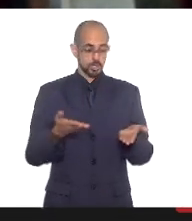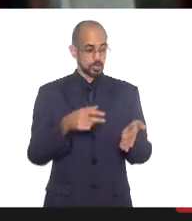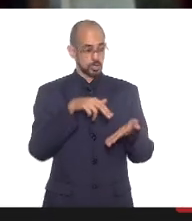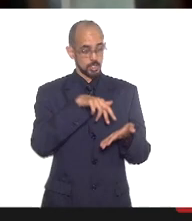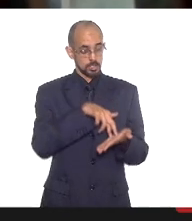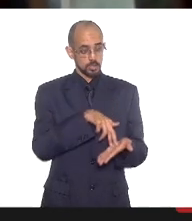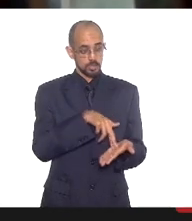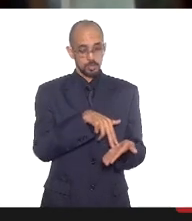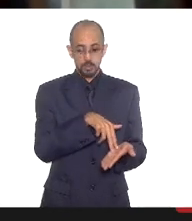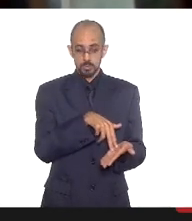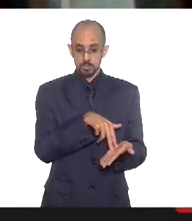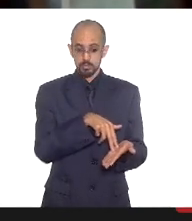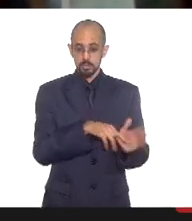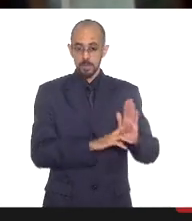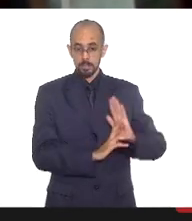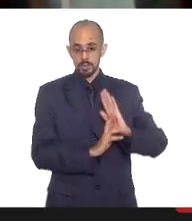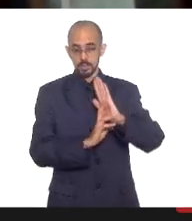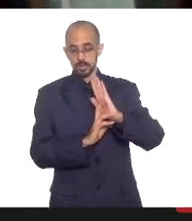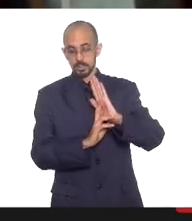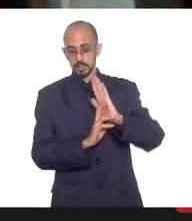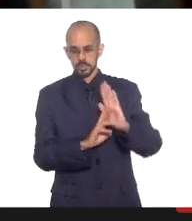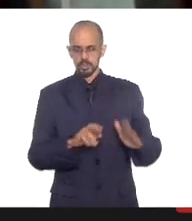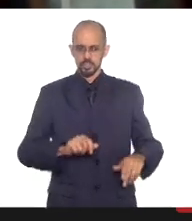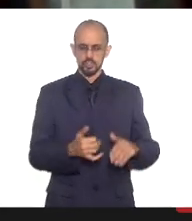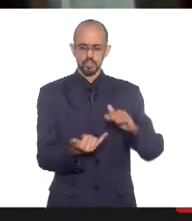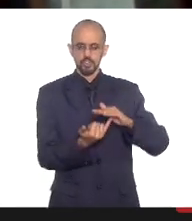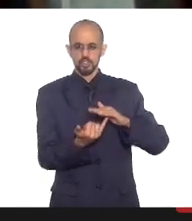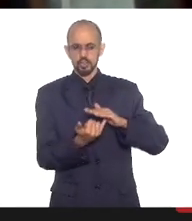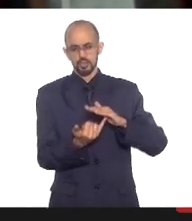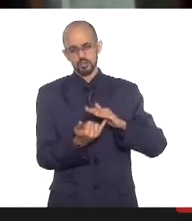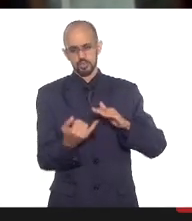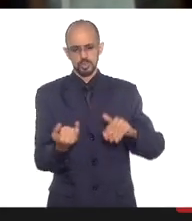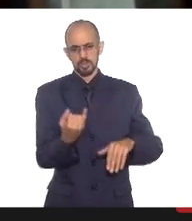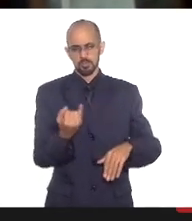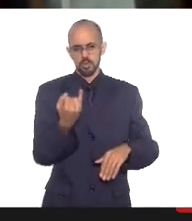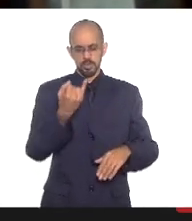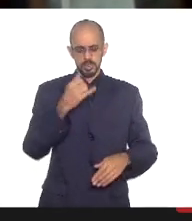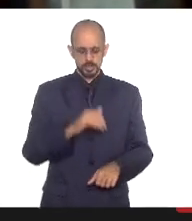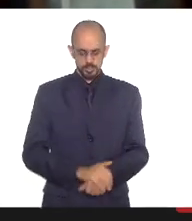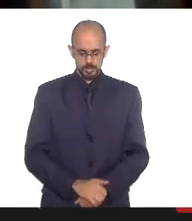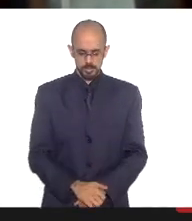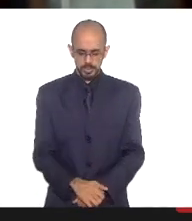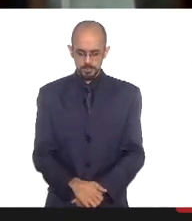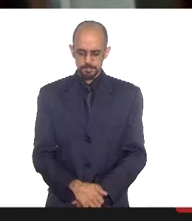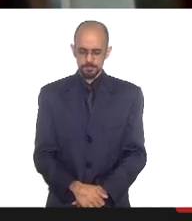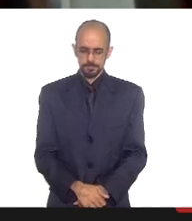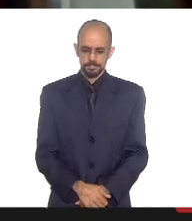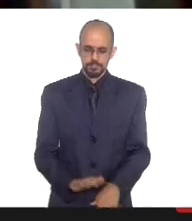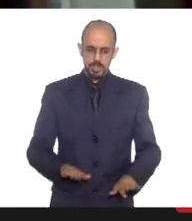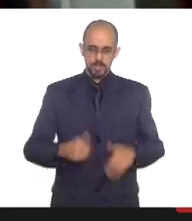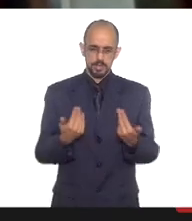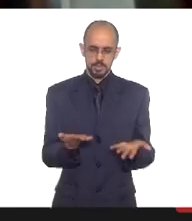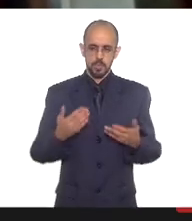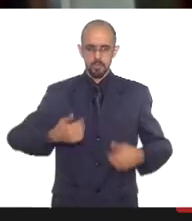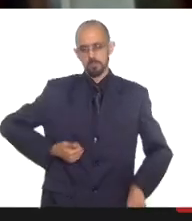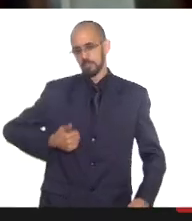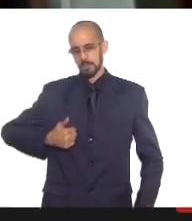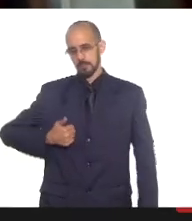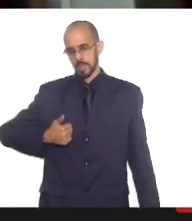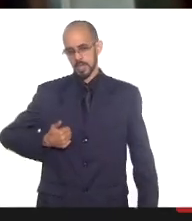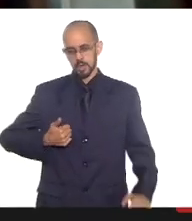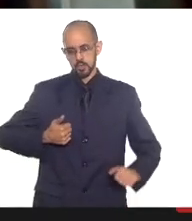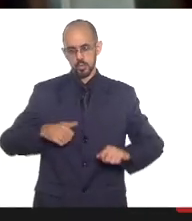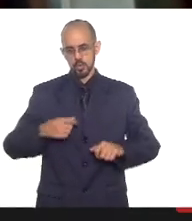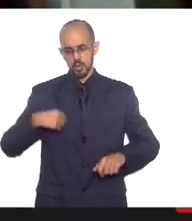de classe de instituições que são importantes em primeiro lugar a